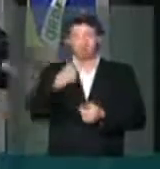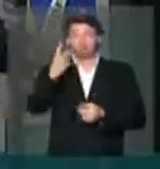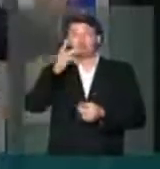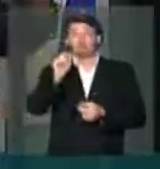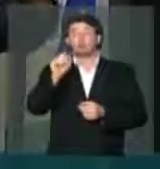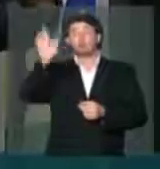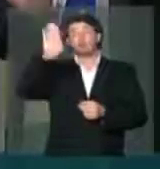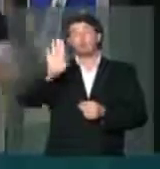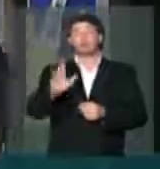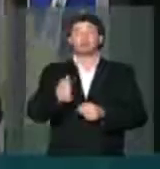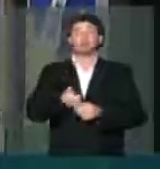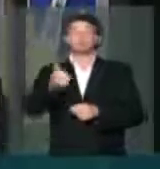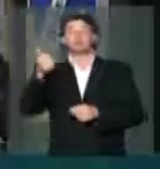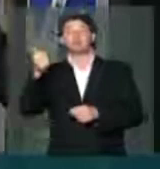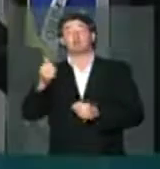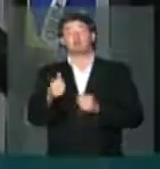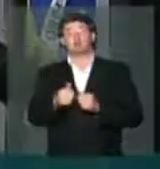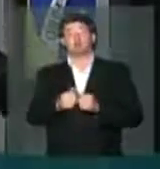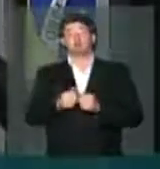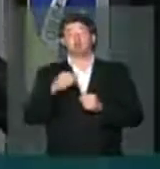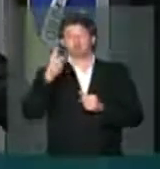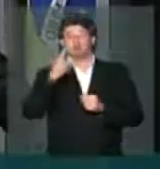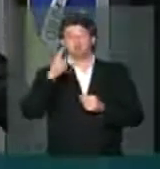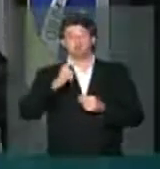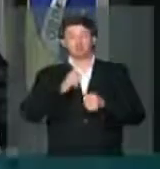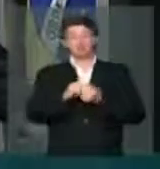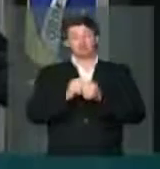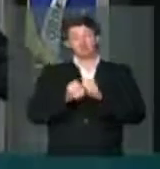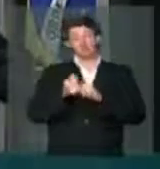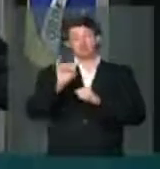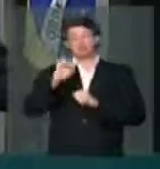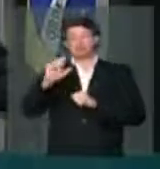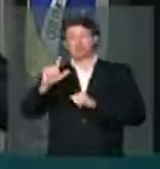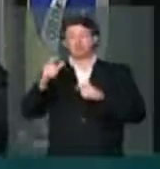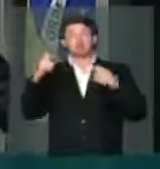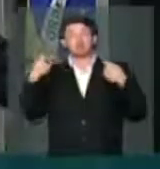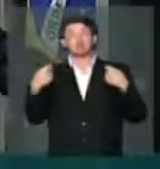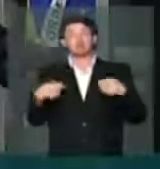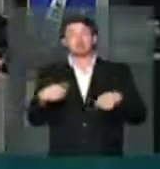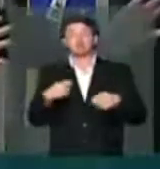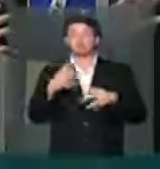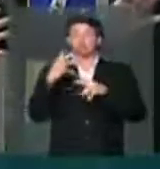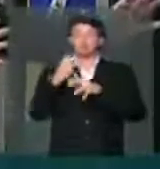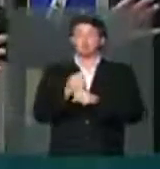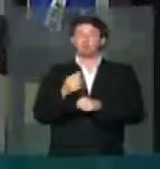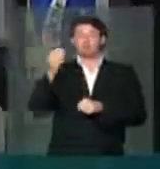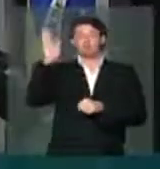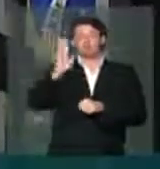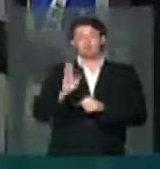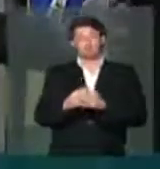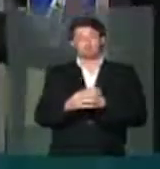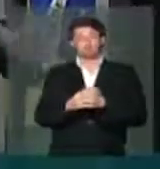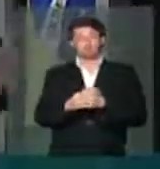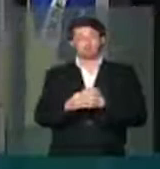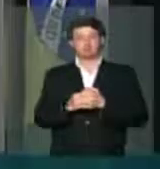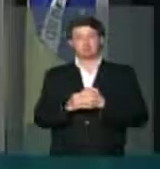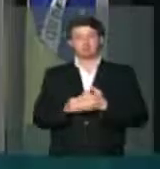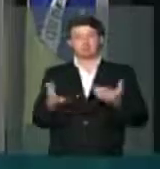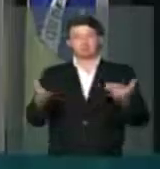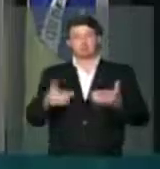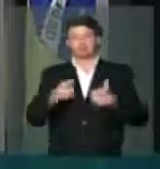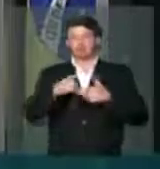de um Brasil melhor, falando de um ajuste fiscal que é necessário para recuperar o Brasil no momento de